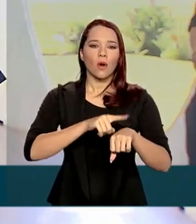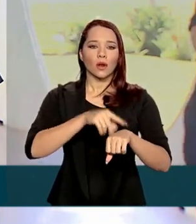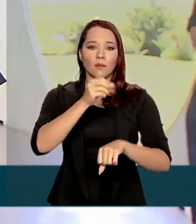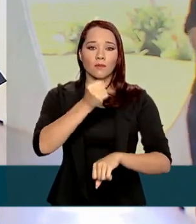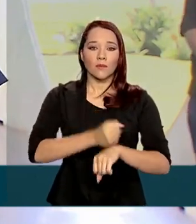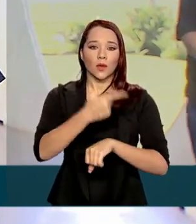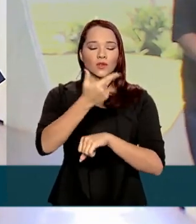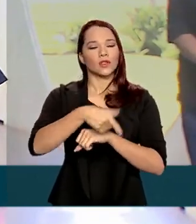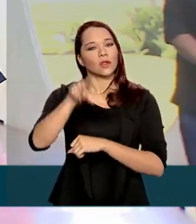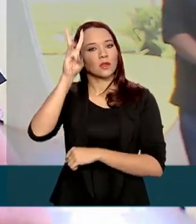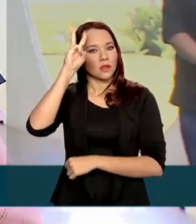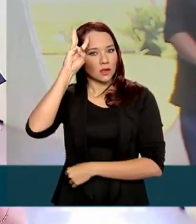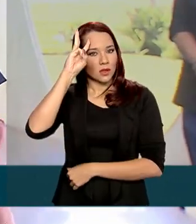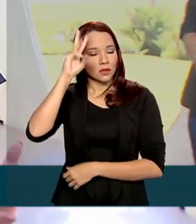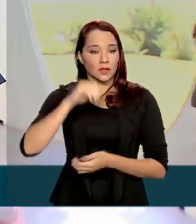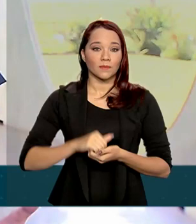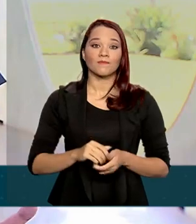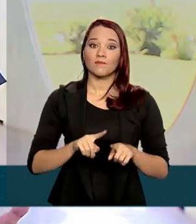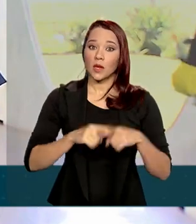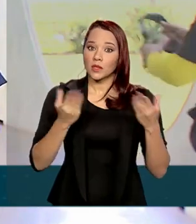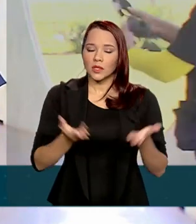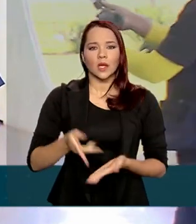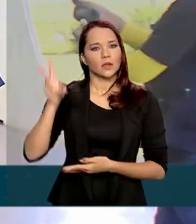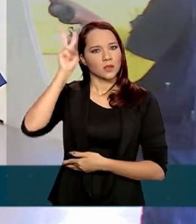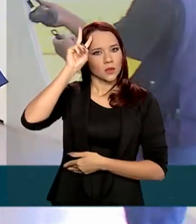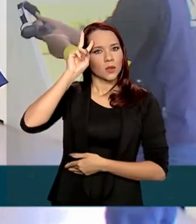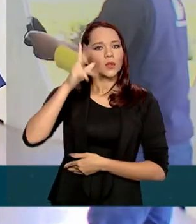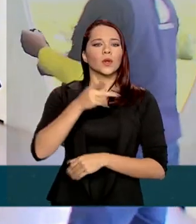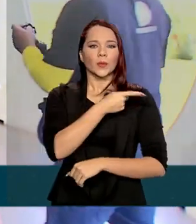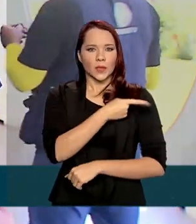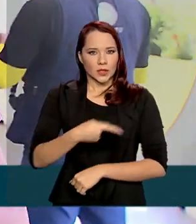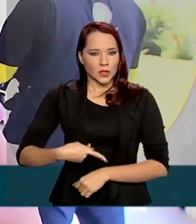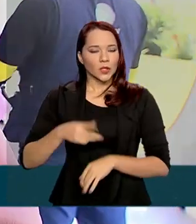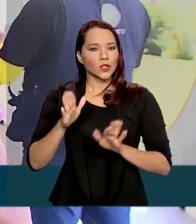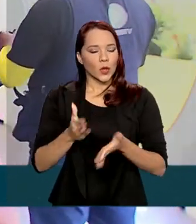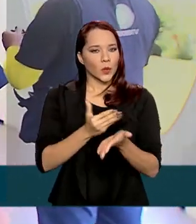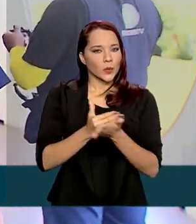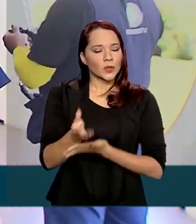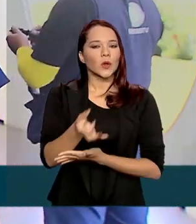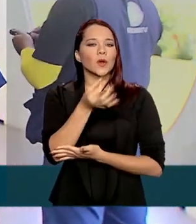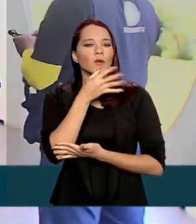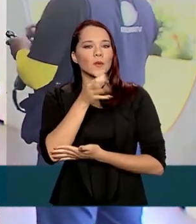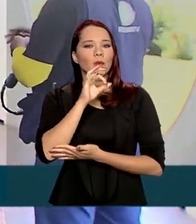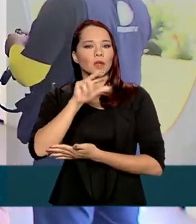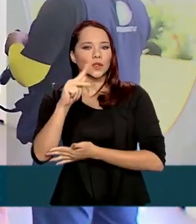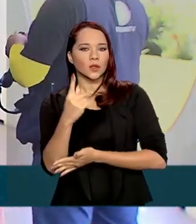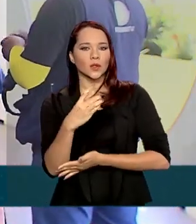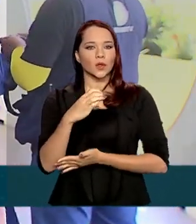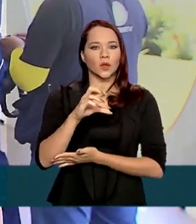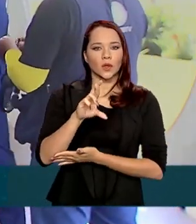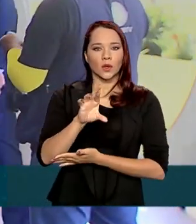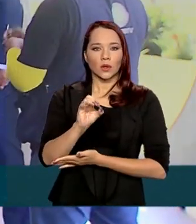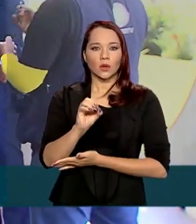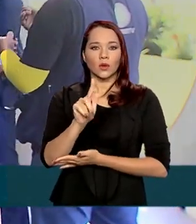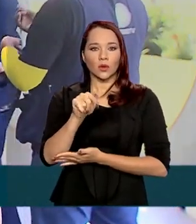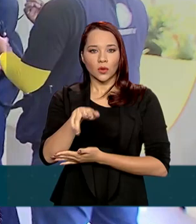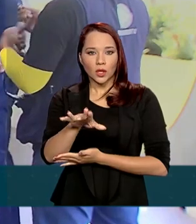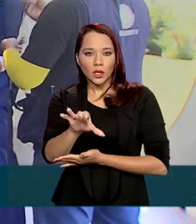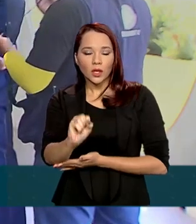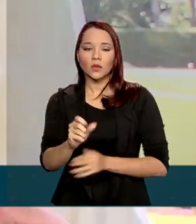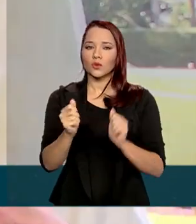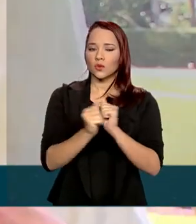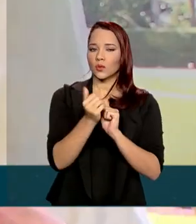desta terça-feira mas já na segunda presidente começou a tomar a hidroxicloroquina associada a